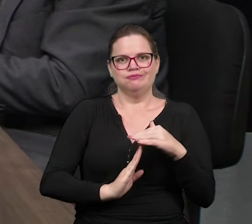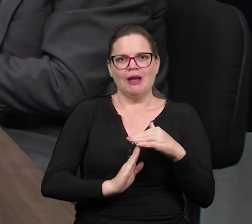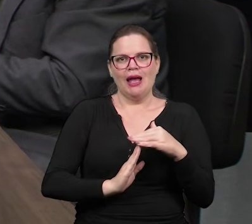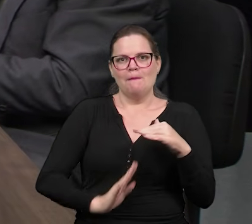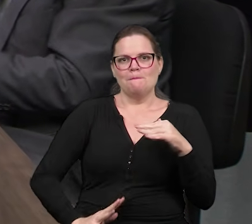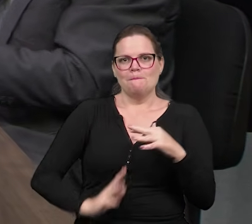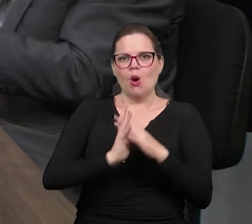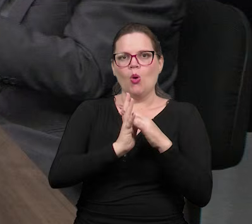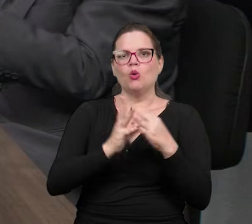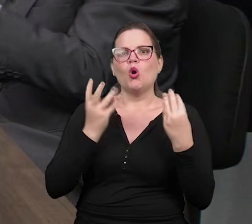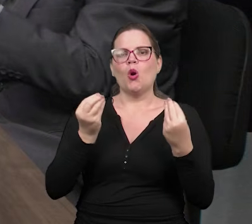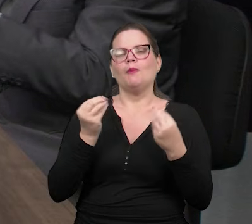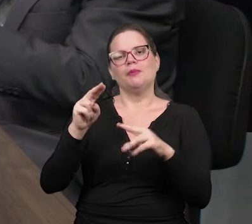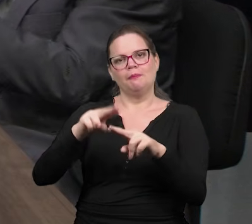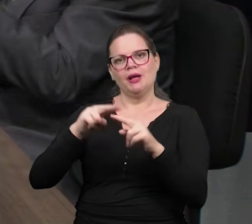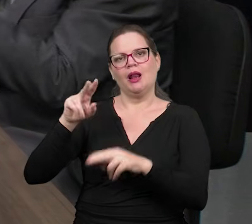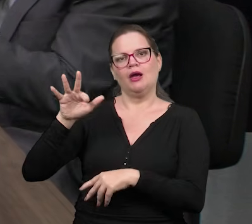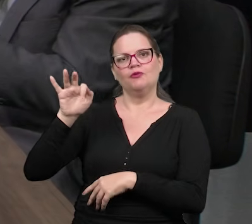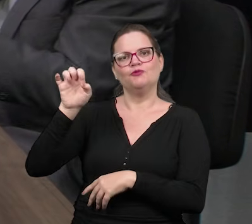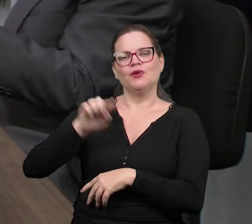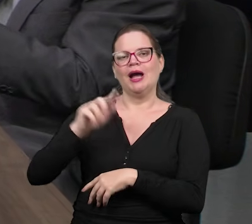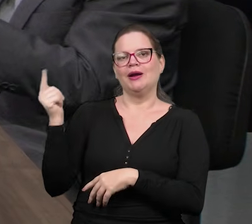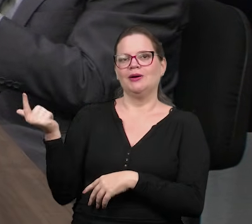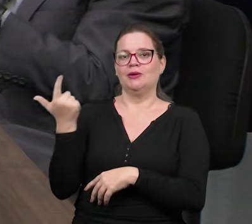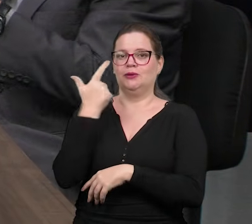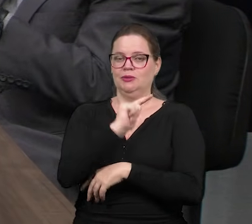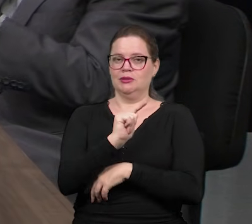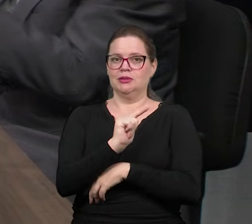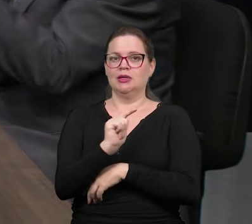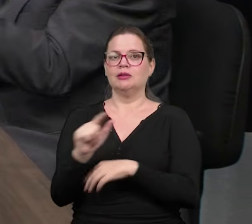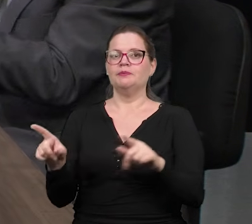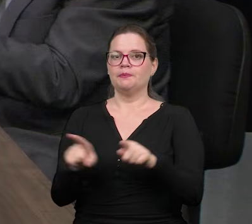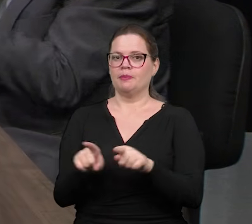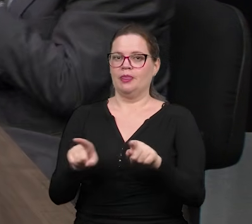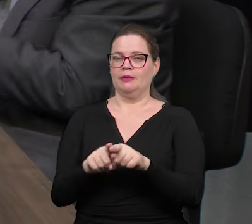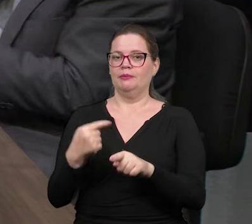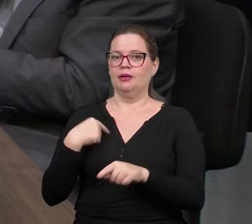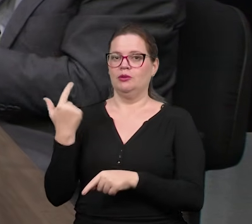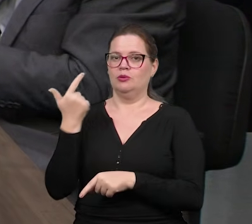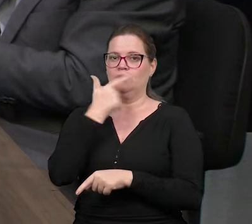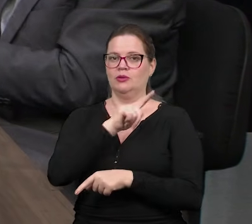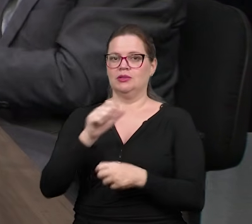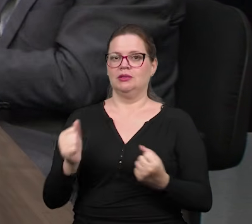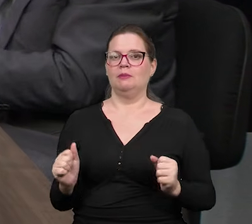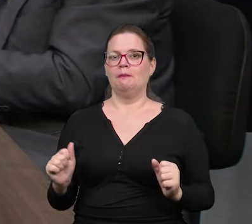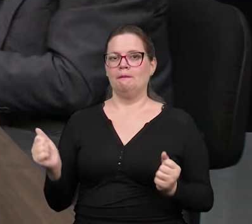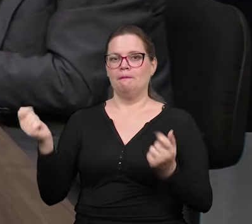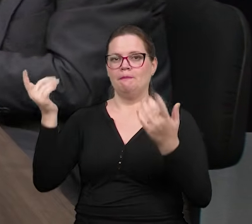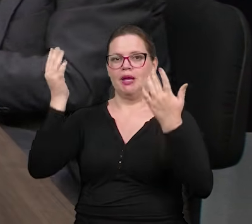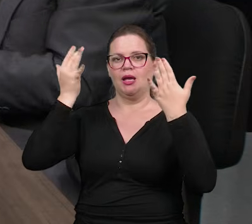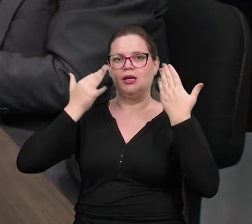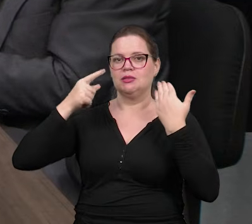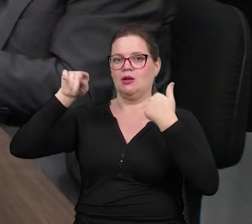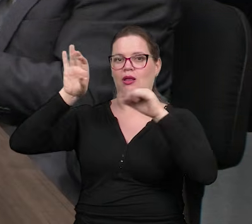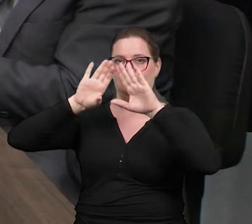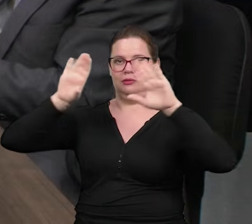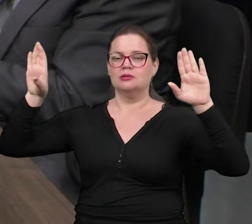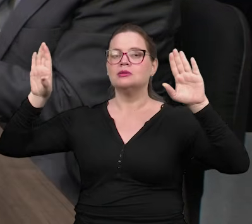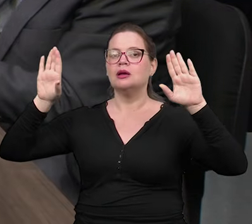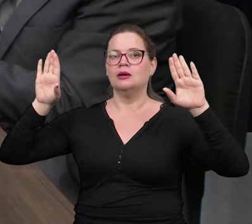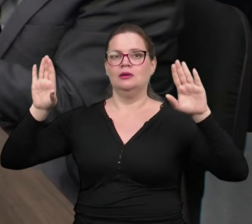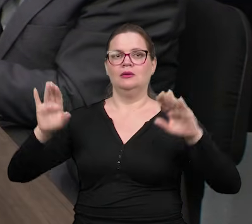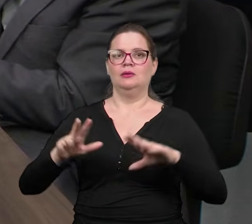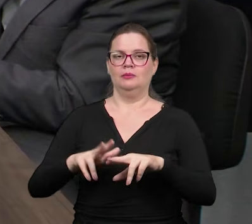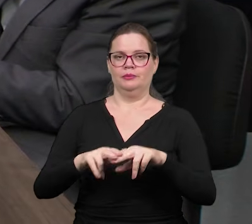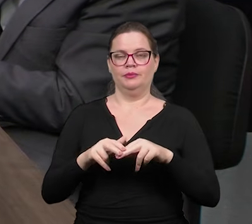humanas, né? De contemplar e se apropriar daquilo que é celestial. Então, por